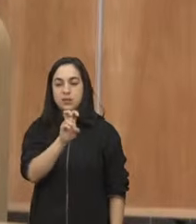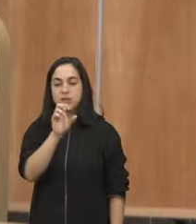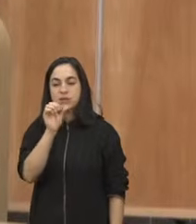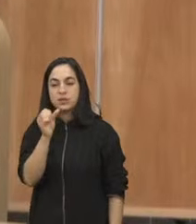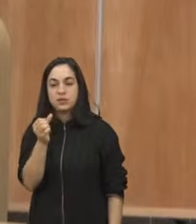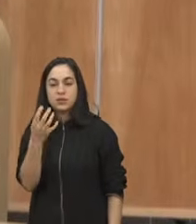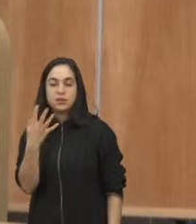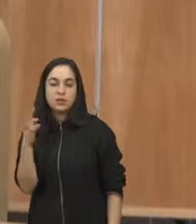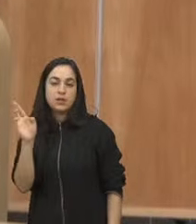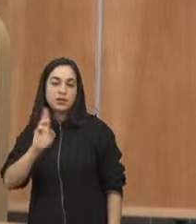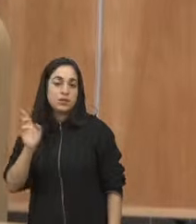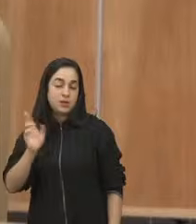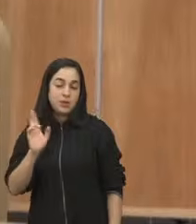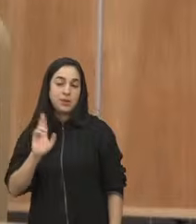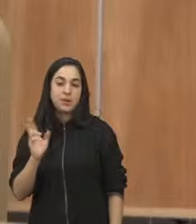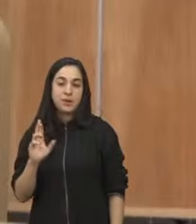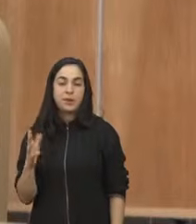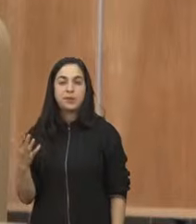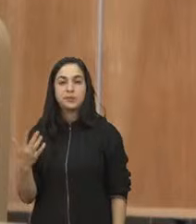16.702.564.